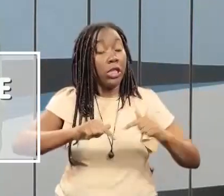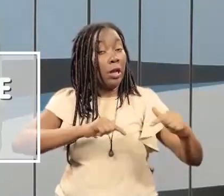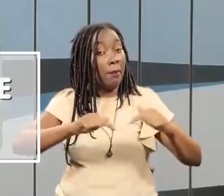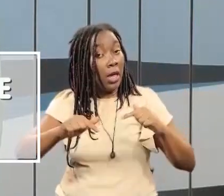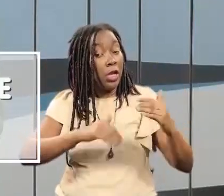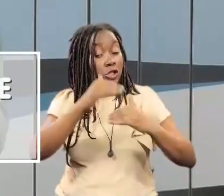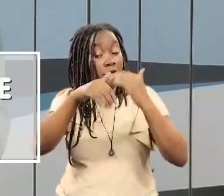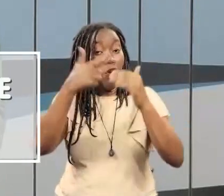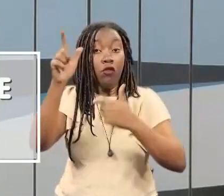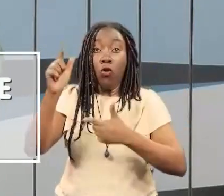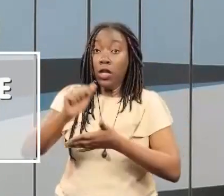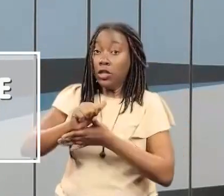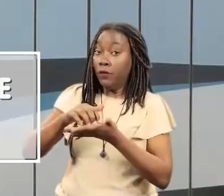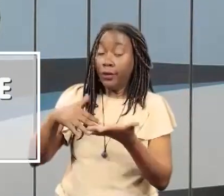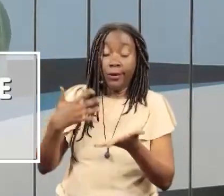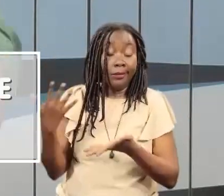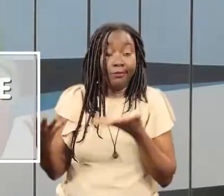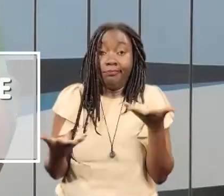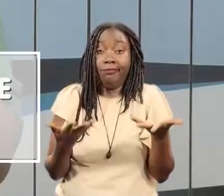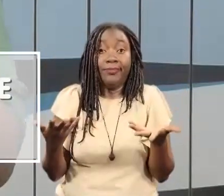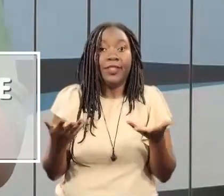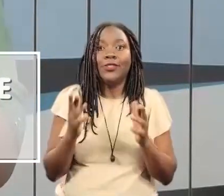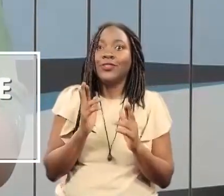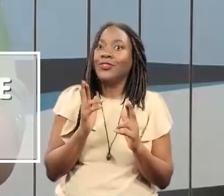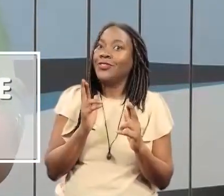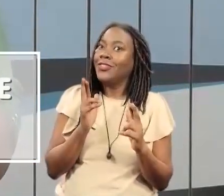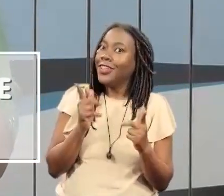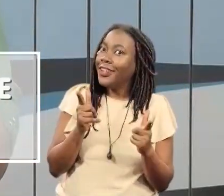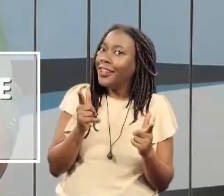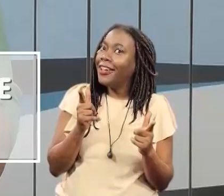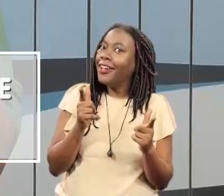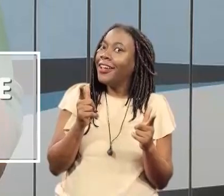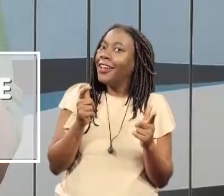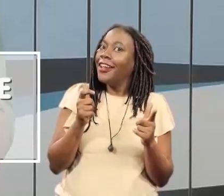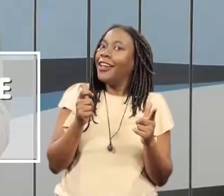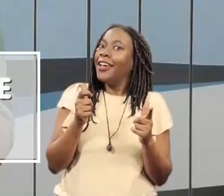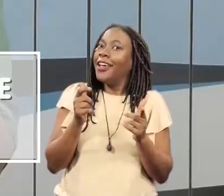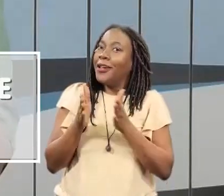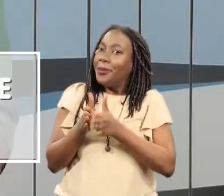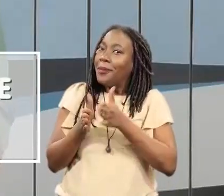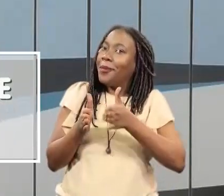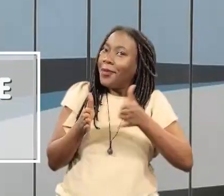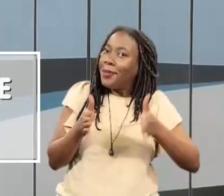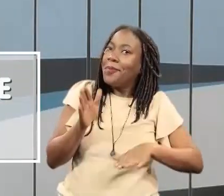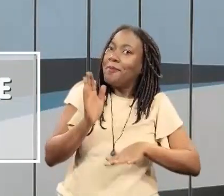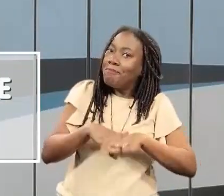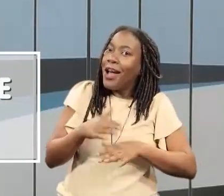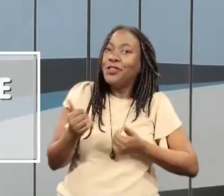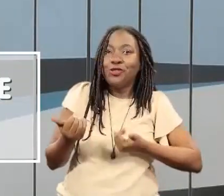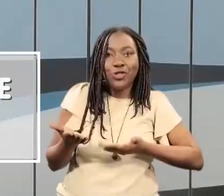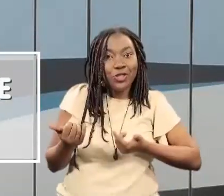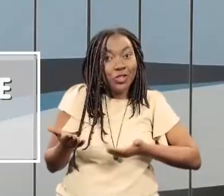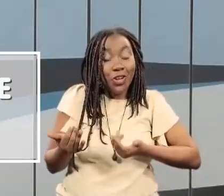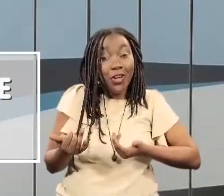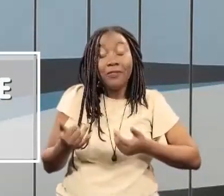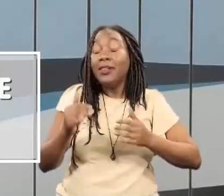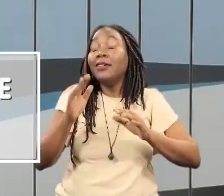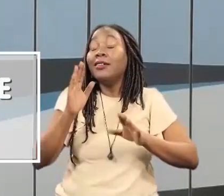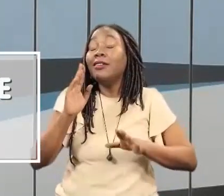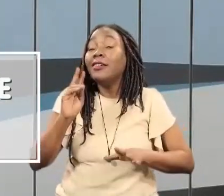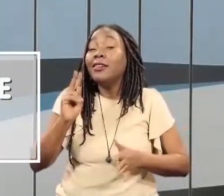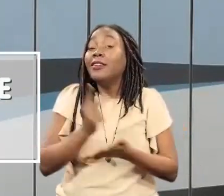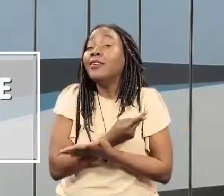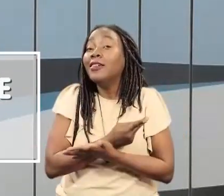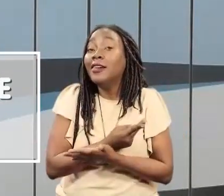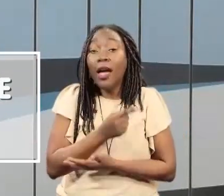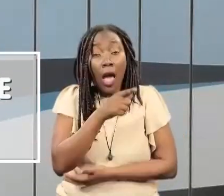outras atividades, enfim. Diferentes de quando estava num processo aí mais jovem. Só que, então isso quer dizer